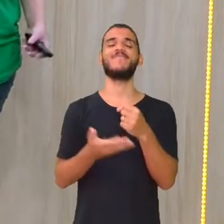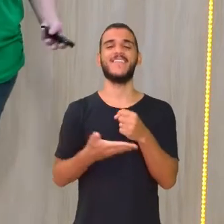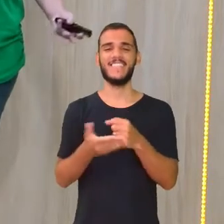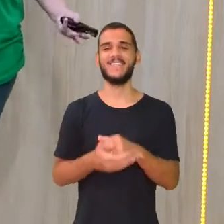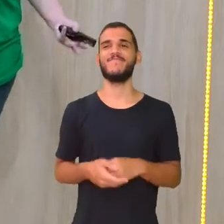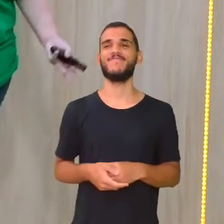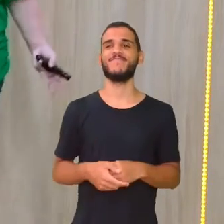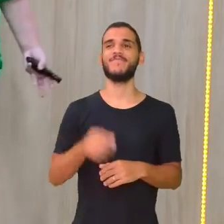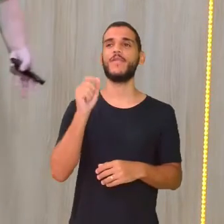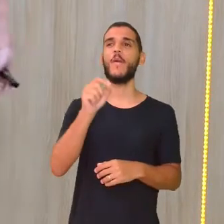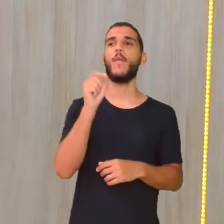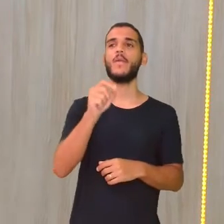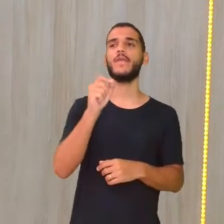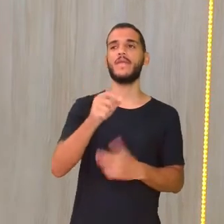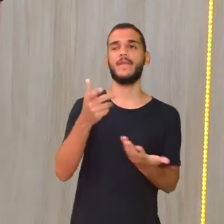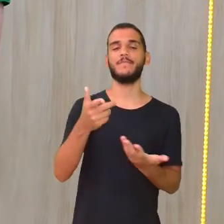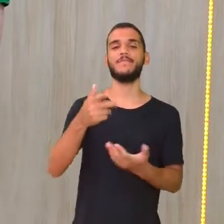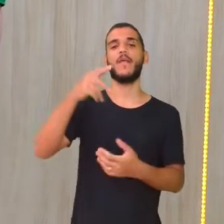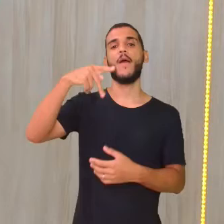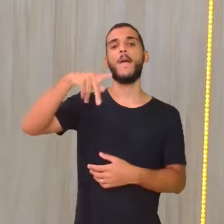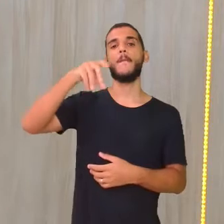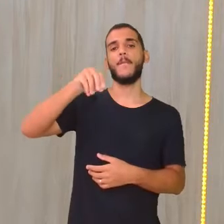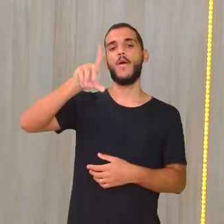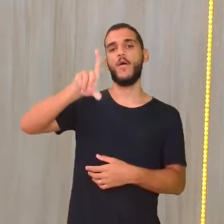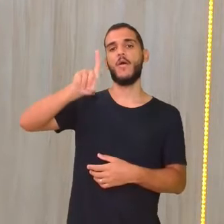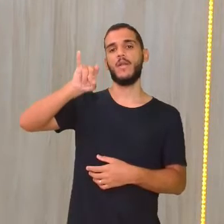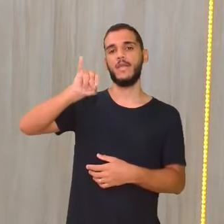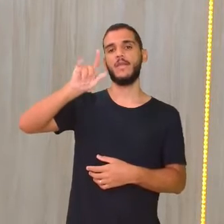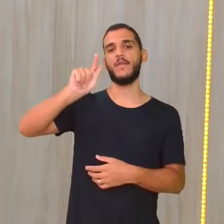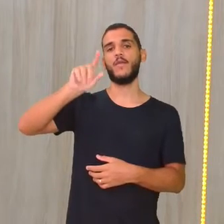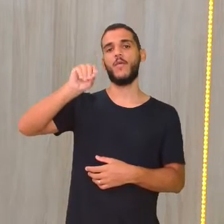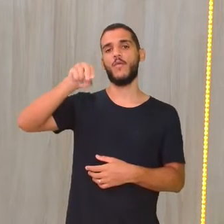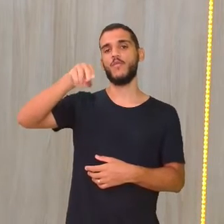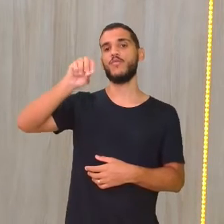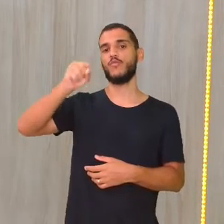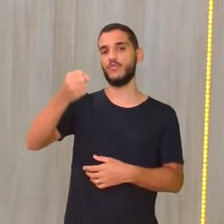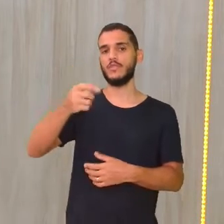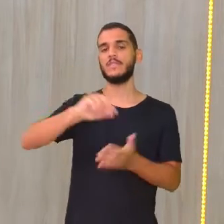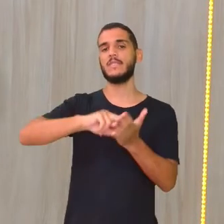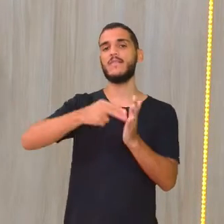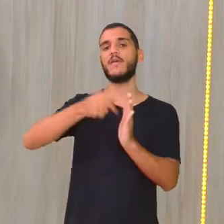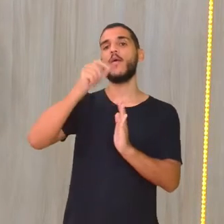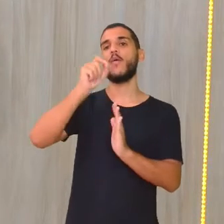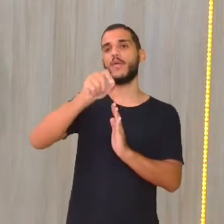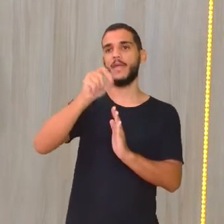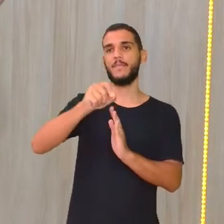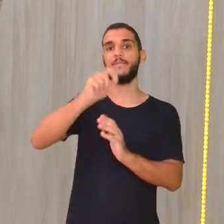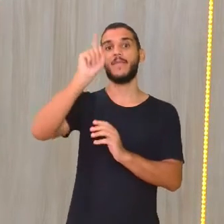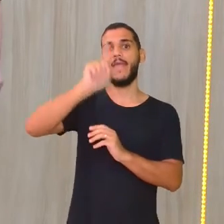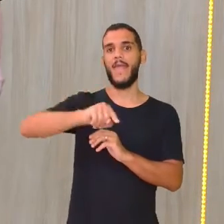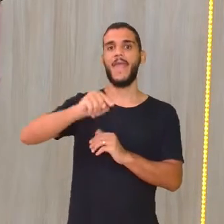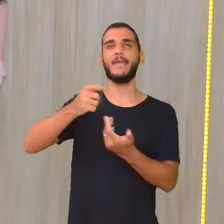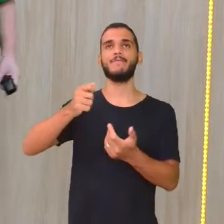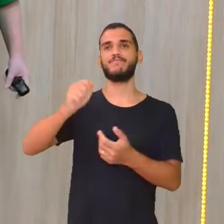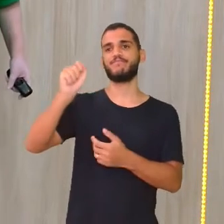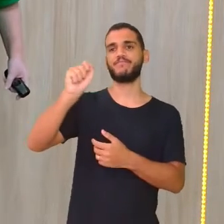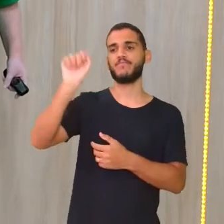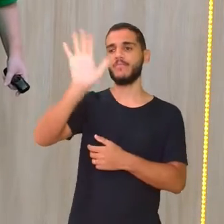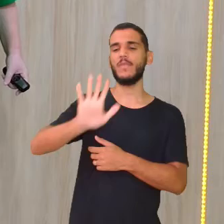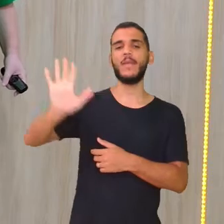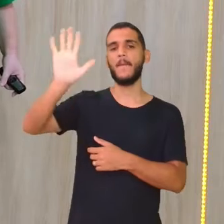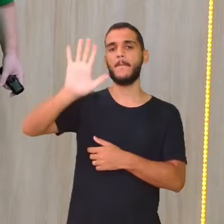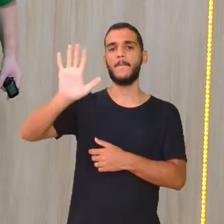O que são polígonos? São figuras planas, tá? Não vale uma caixinha. É o que